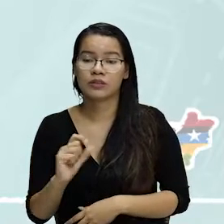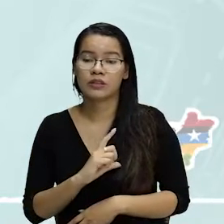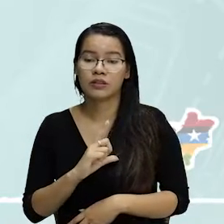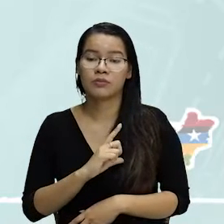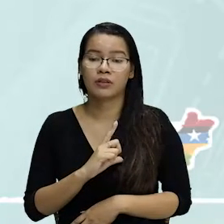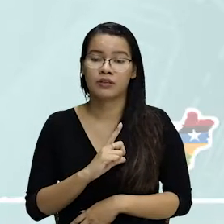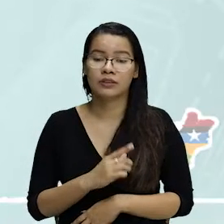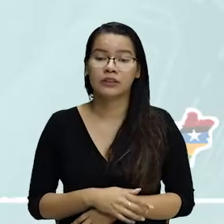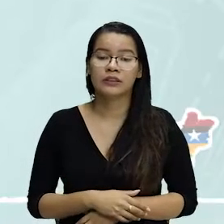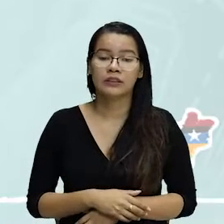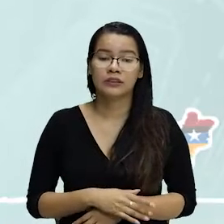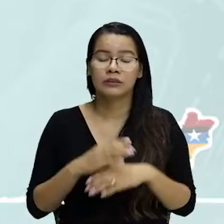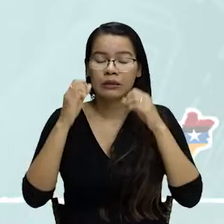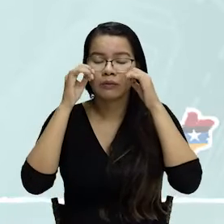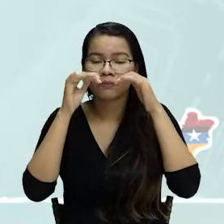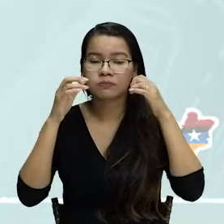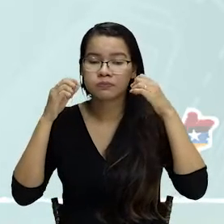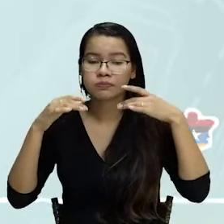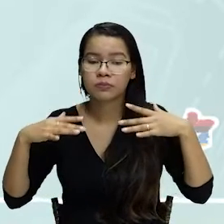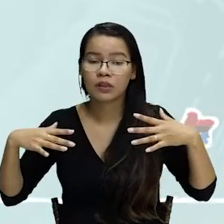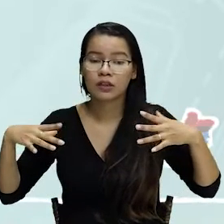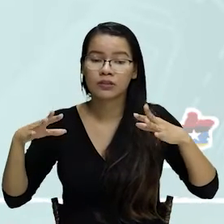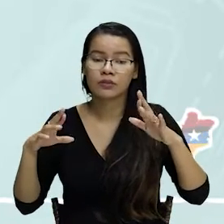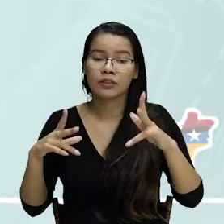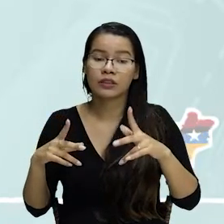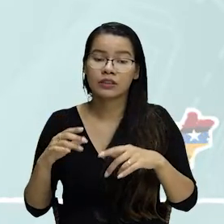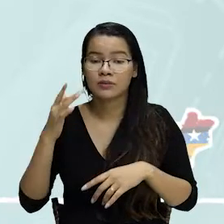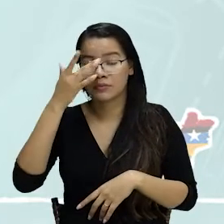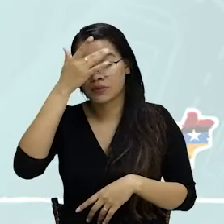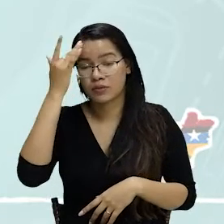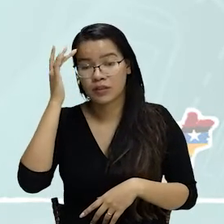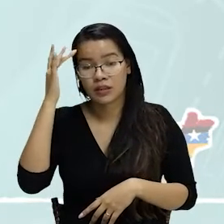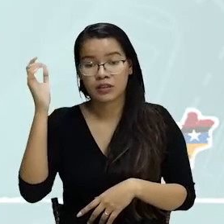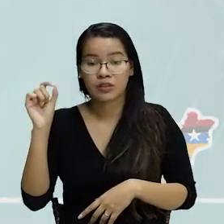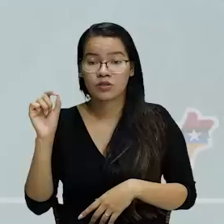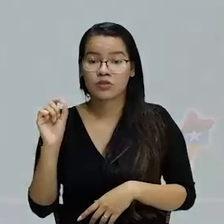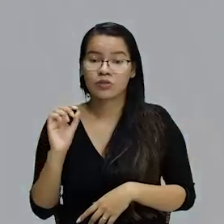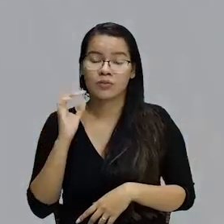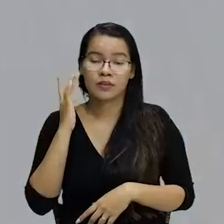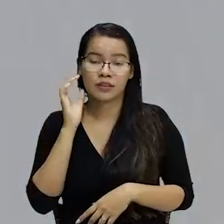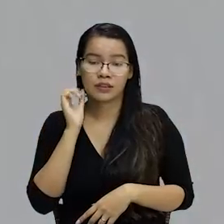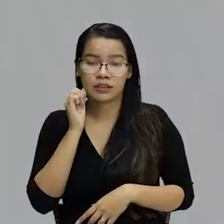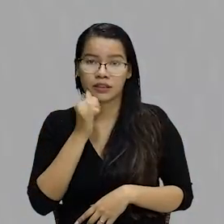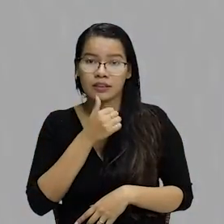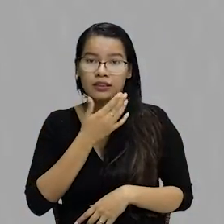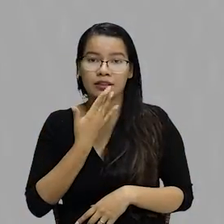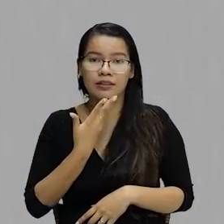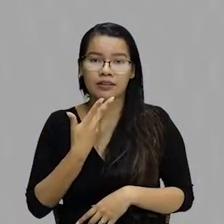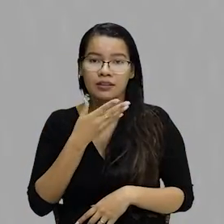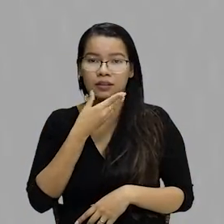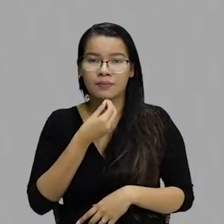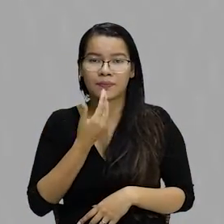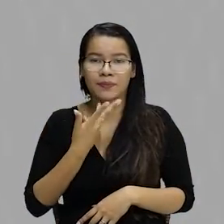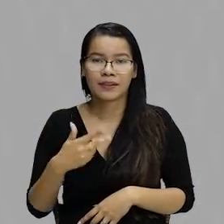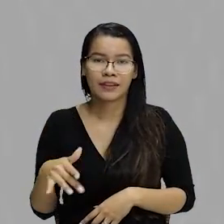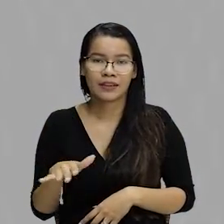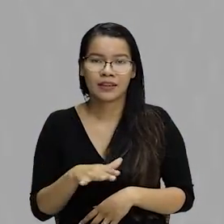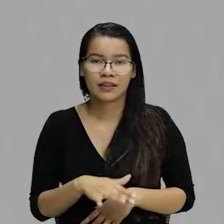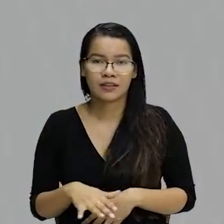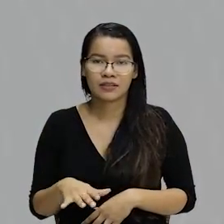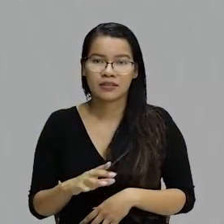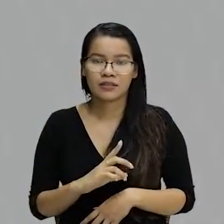gente acha que é só para criança, né? Os nossos mamulengos nordestinos são maravilhosos, porque você tem histórias,